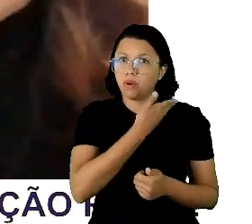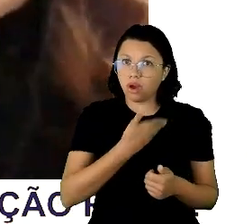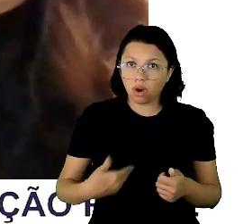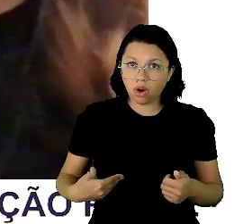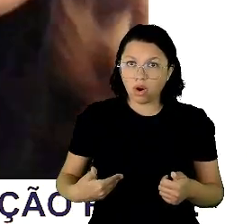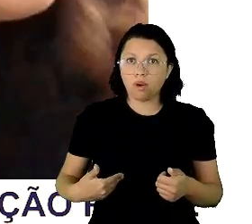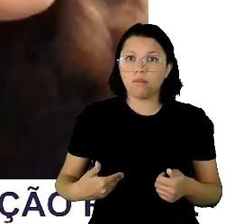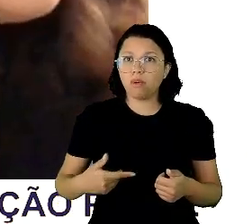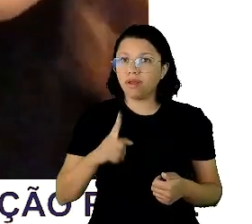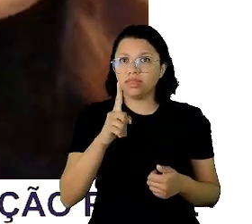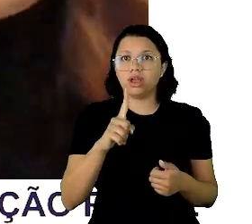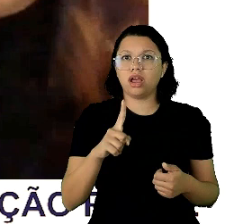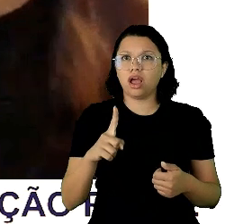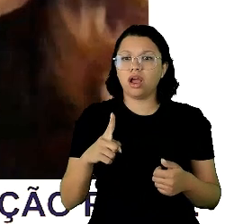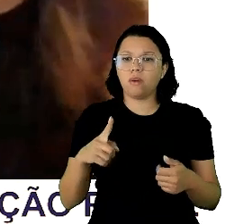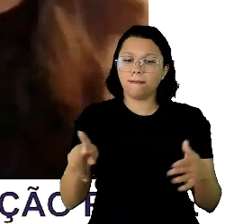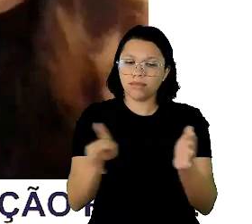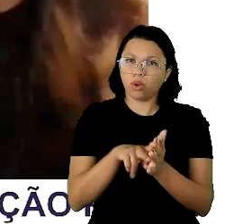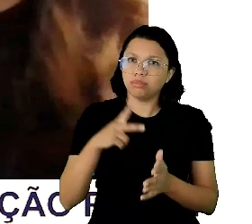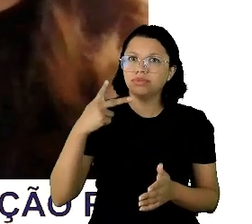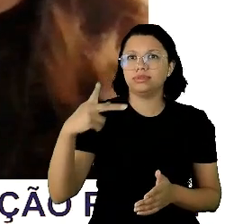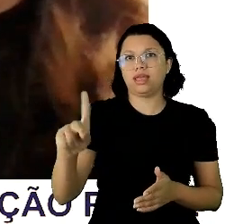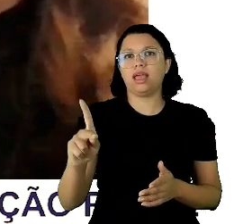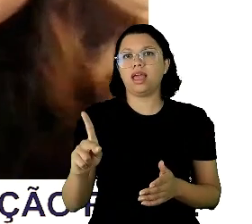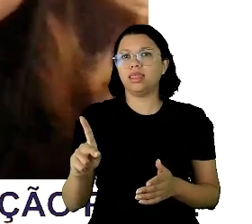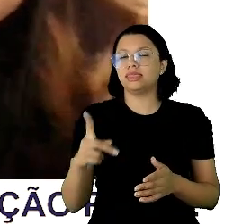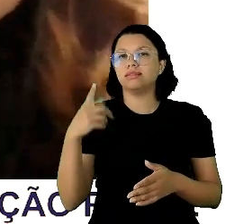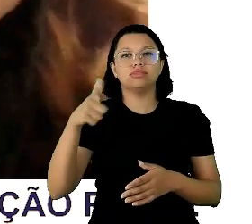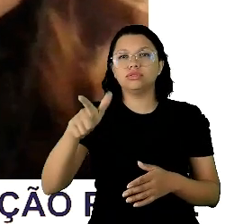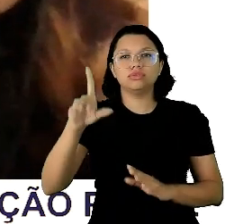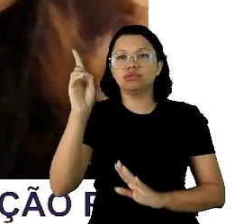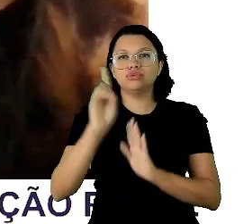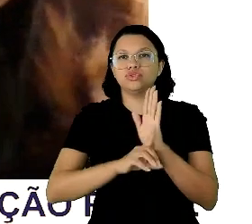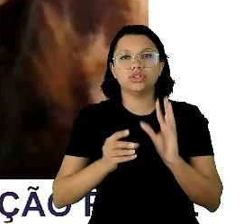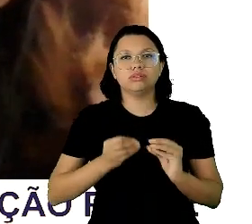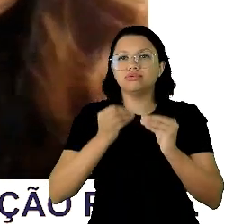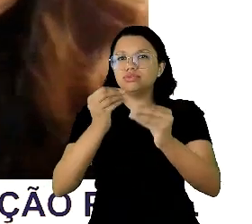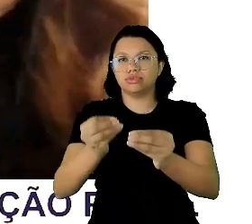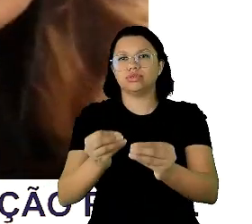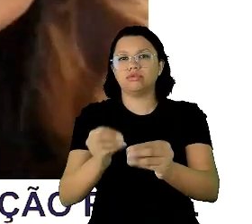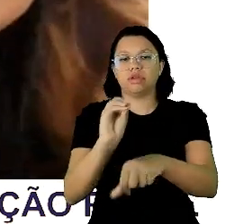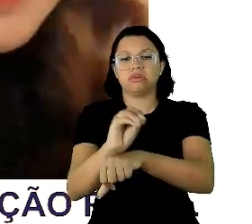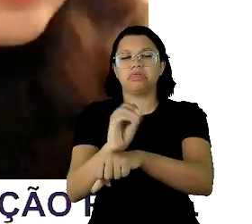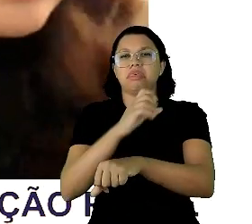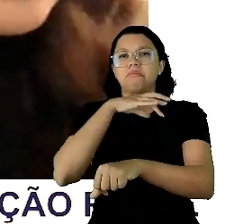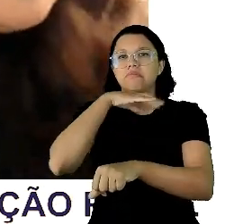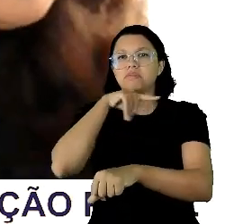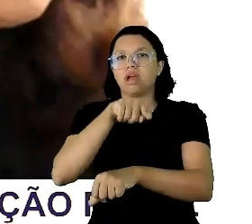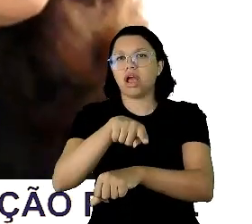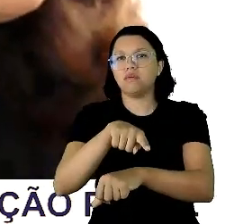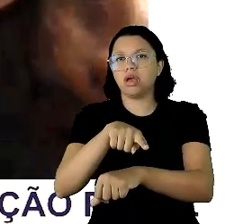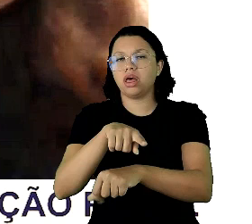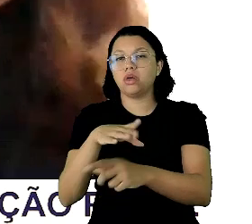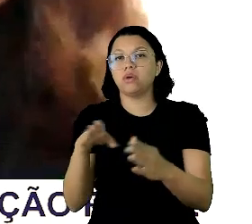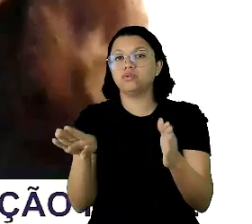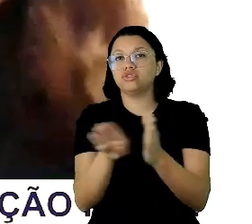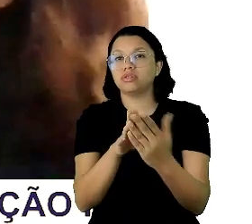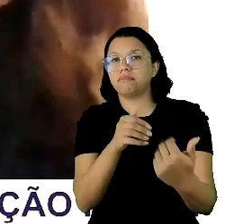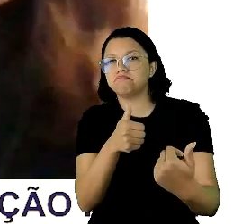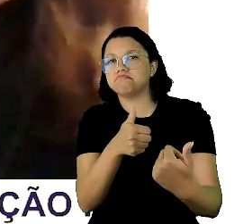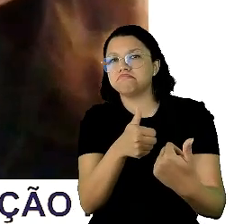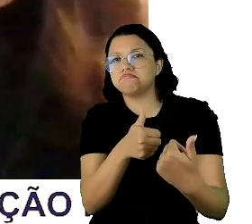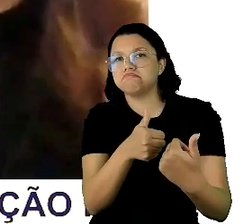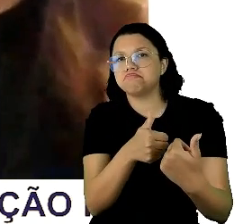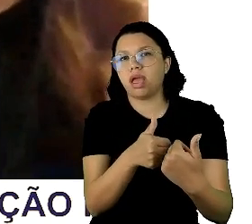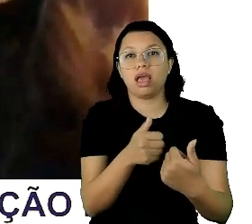dela. Não te dá o direito de tratar mal, não te dá o direito de chegar perto, não te dá o direito